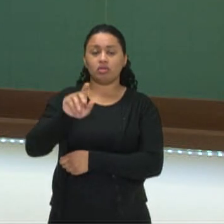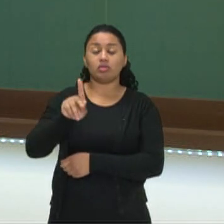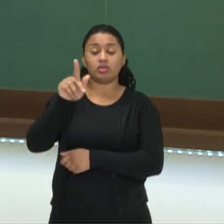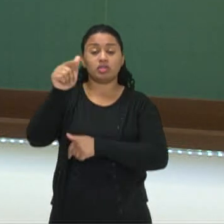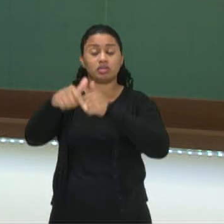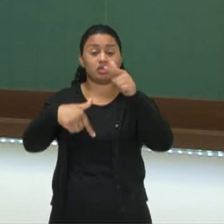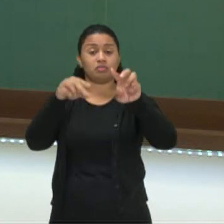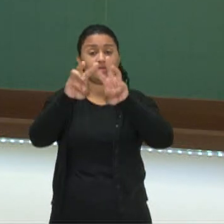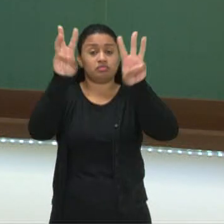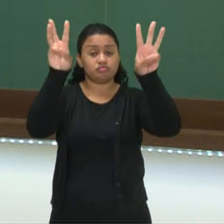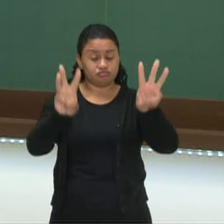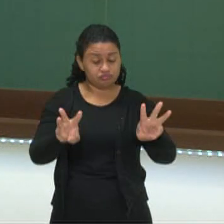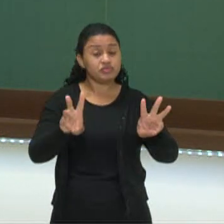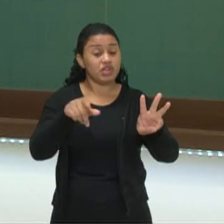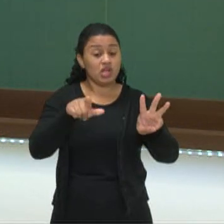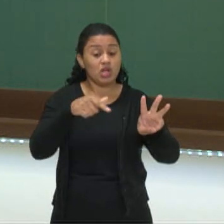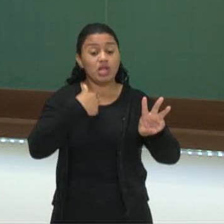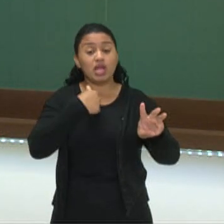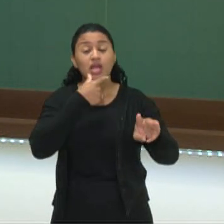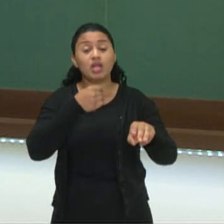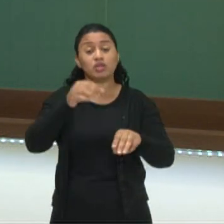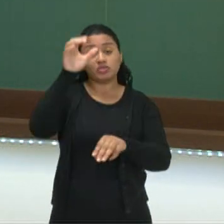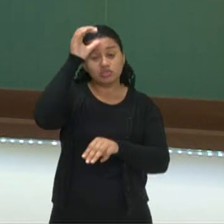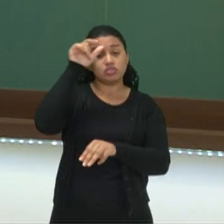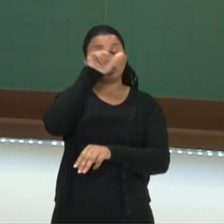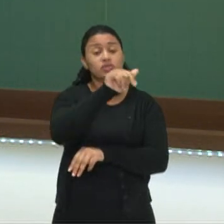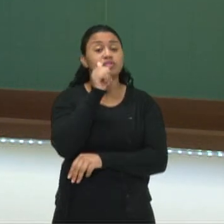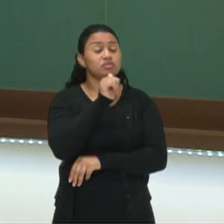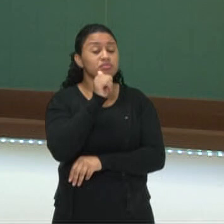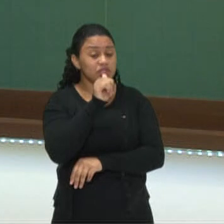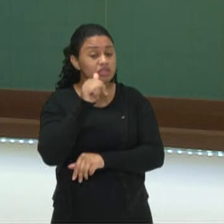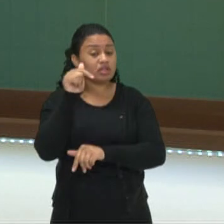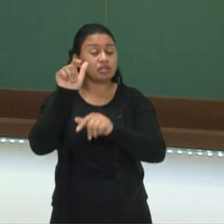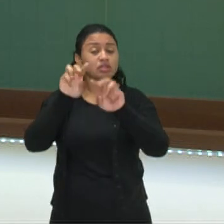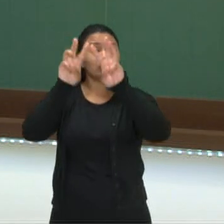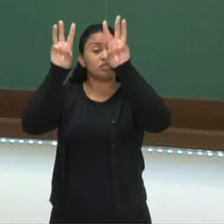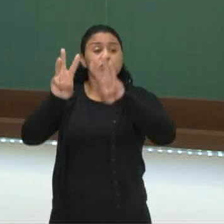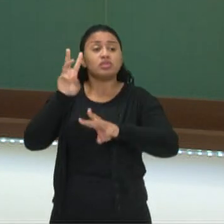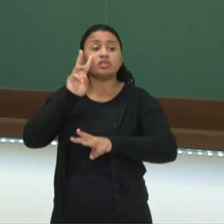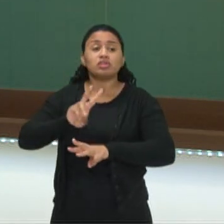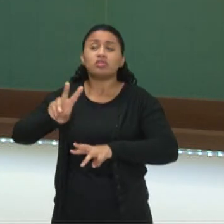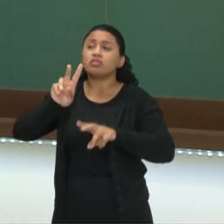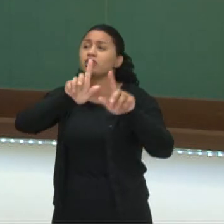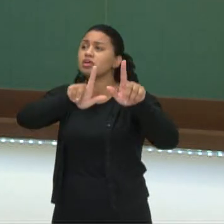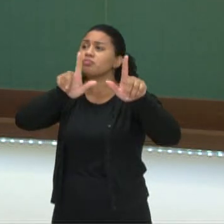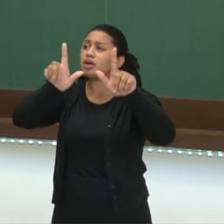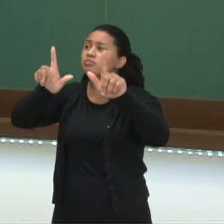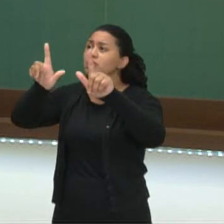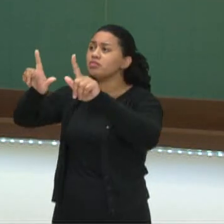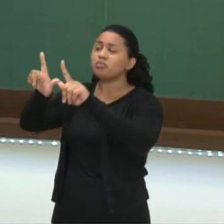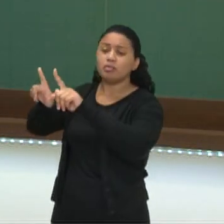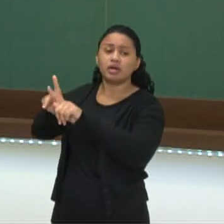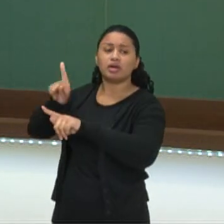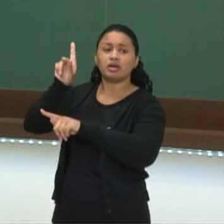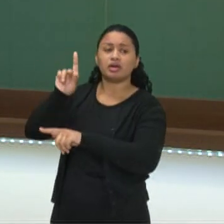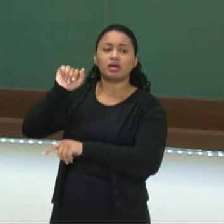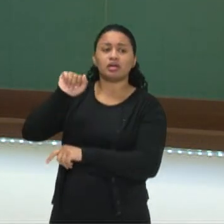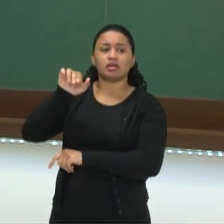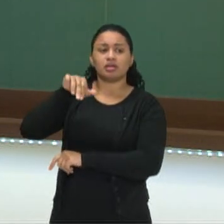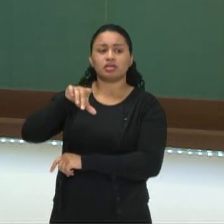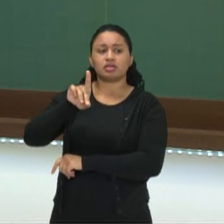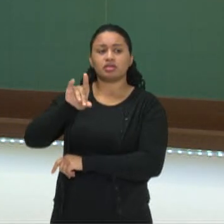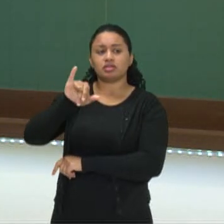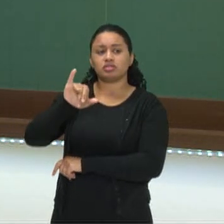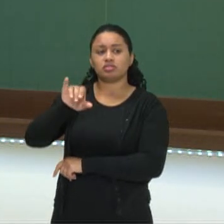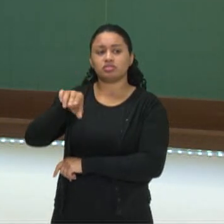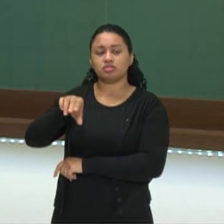de Peg. Então, nesse museu que ele trabalhava, dentro desse museu, o que ele via? Ele via as obras de Kandinsky. Ele ficava fascinado por